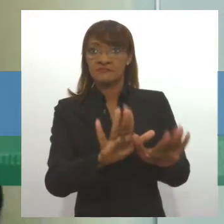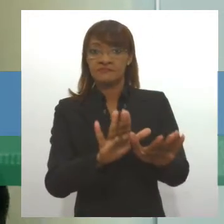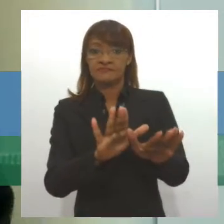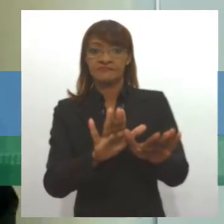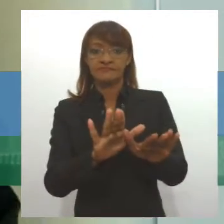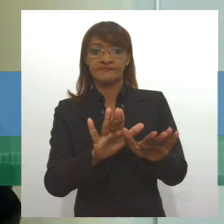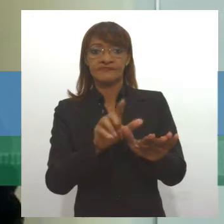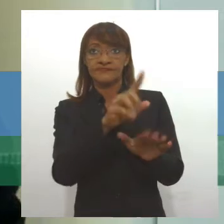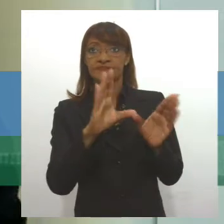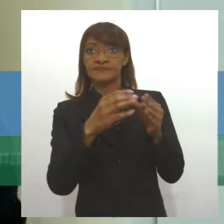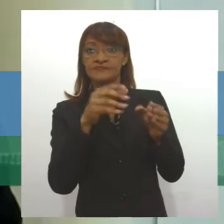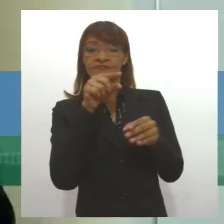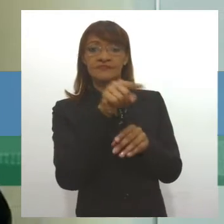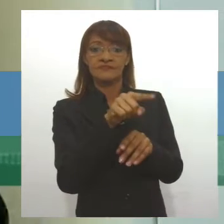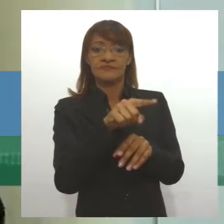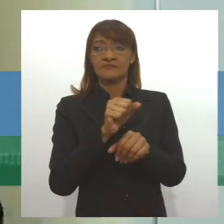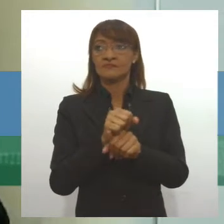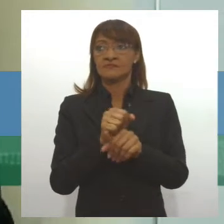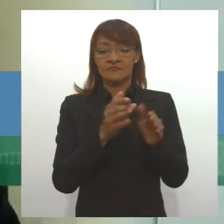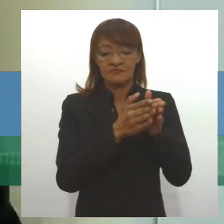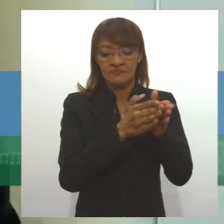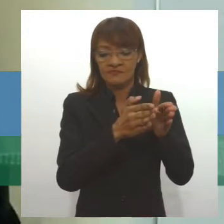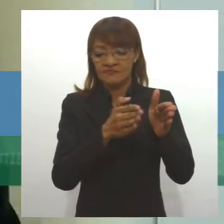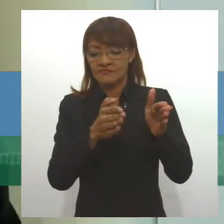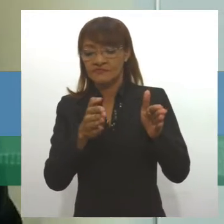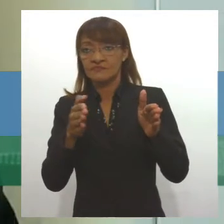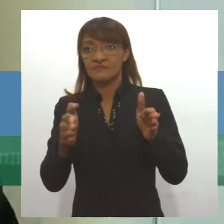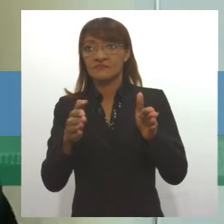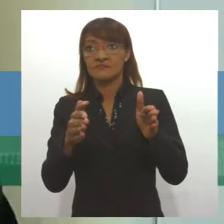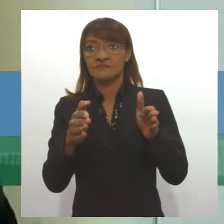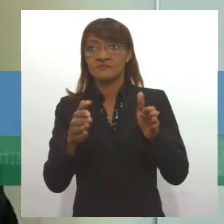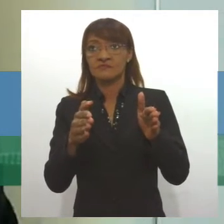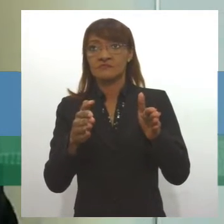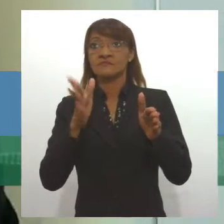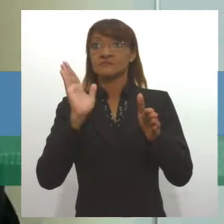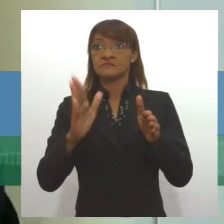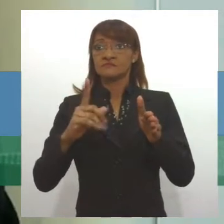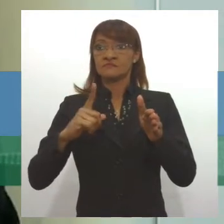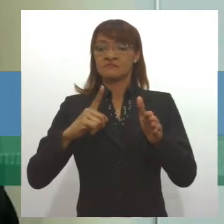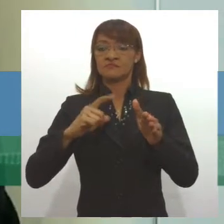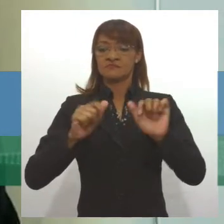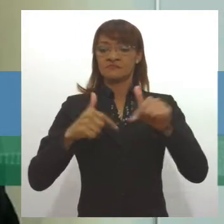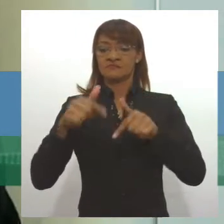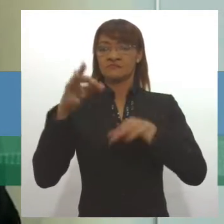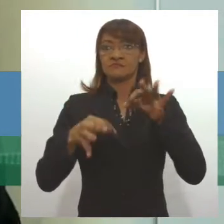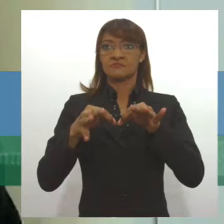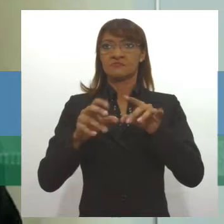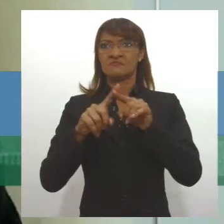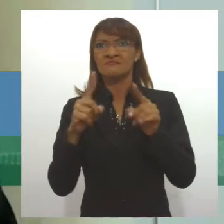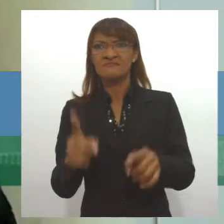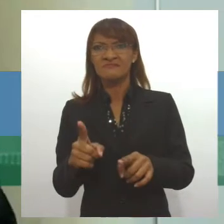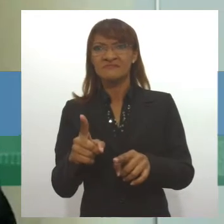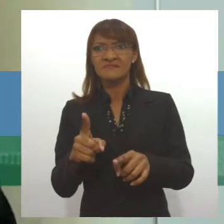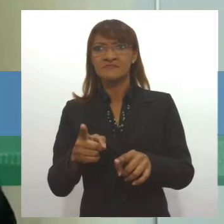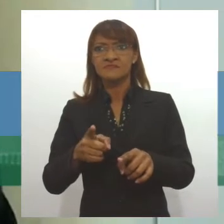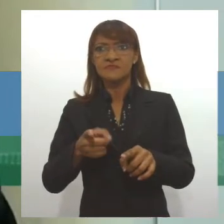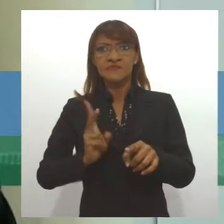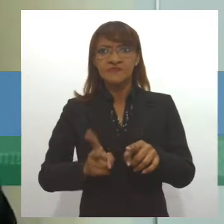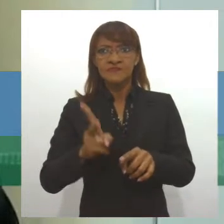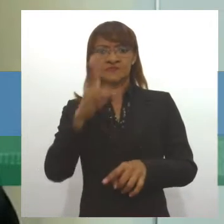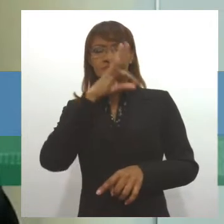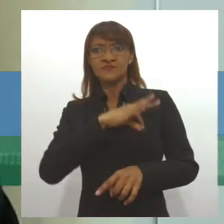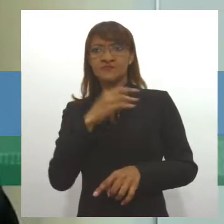de trabalho, você vai pedir mais tempo para poder julgar esse ou aquele processo. Mas criar um auxílio de R$12 mil... Isso